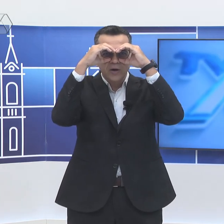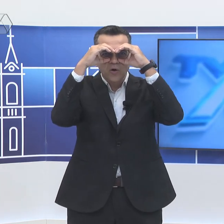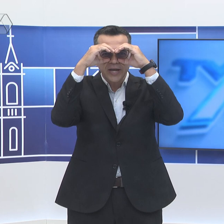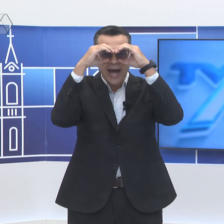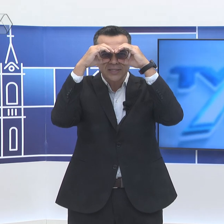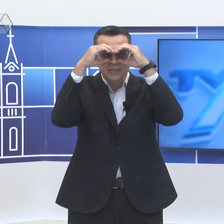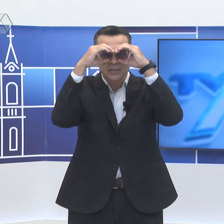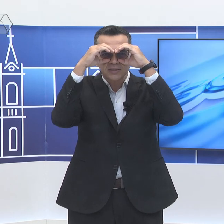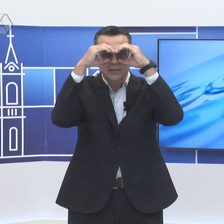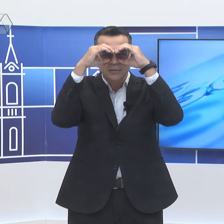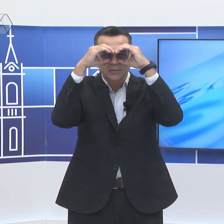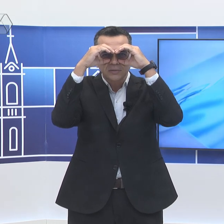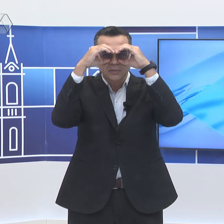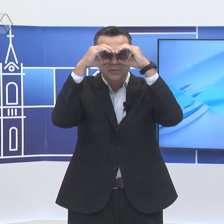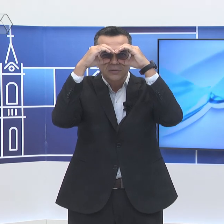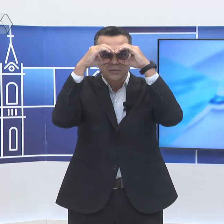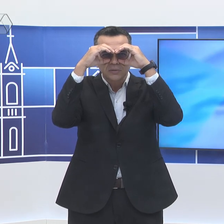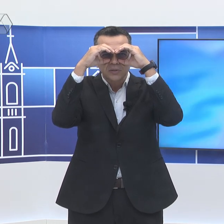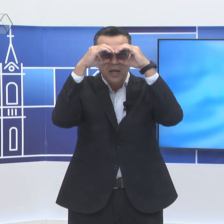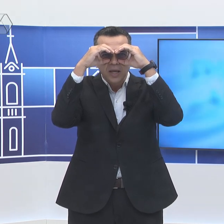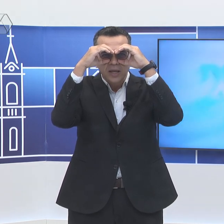de Goiás.